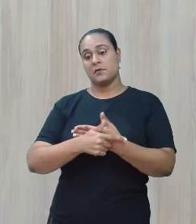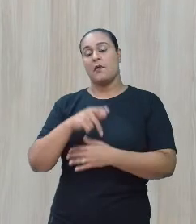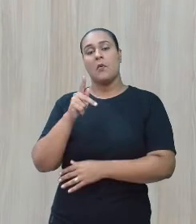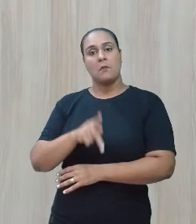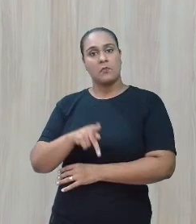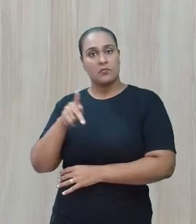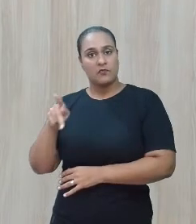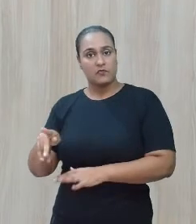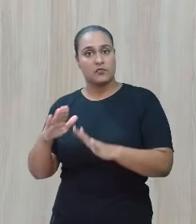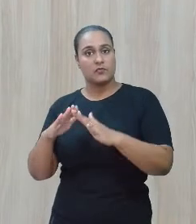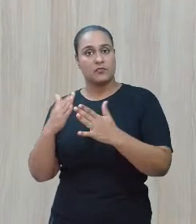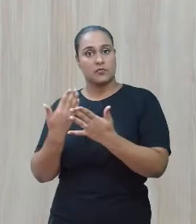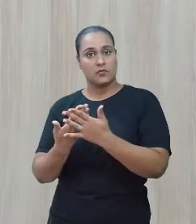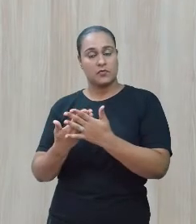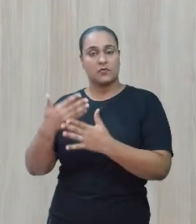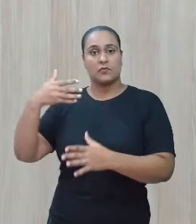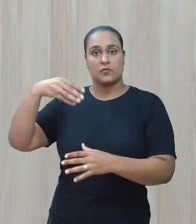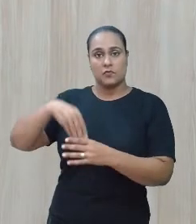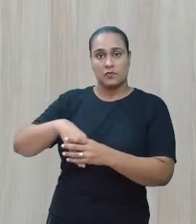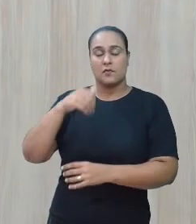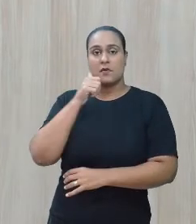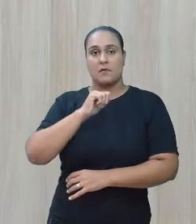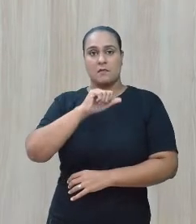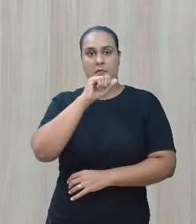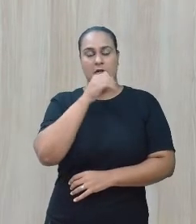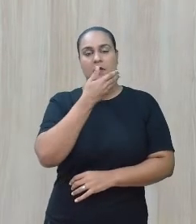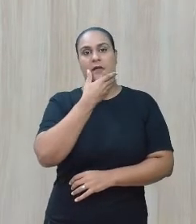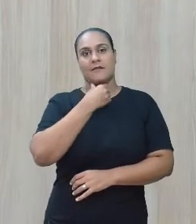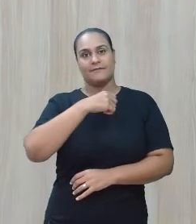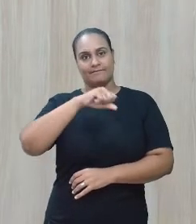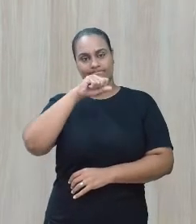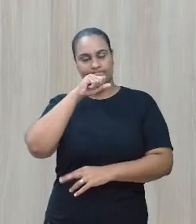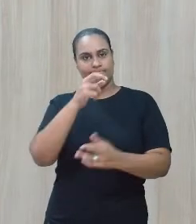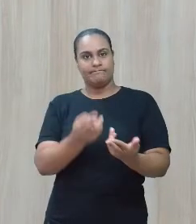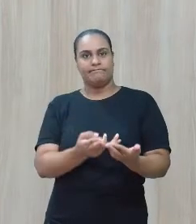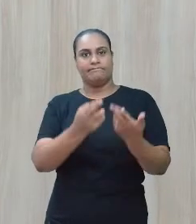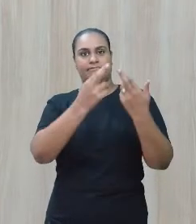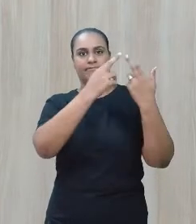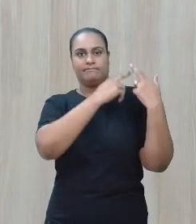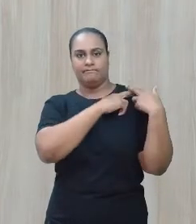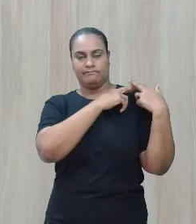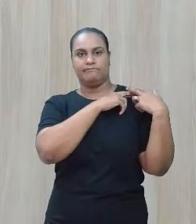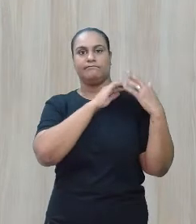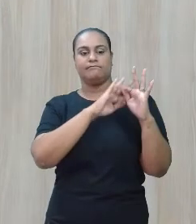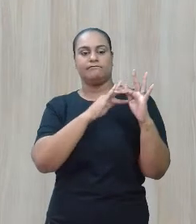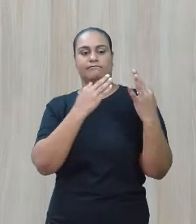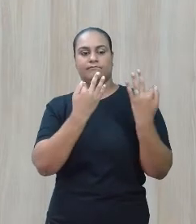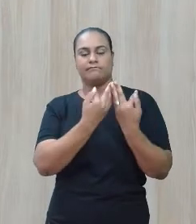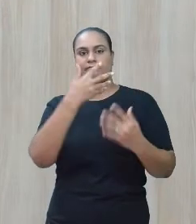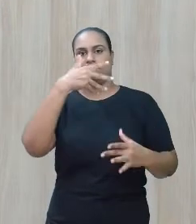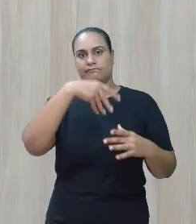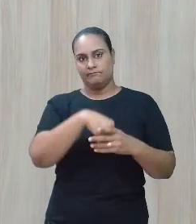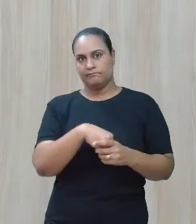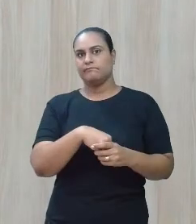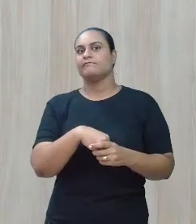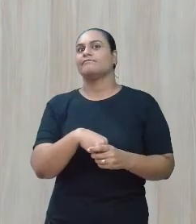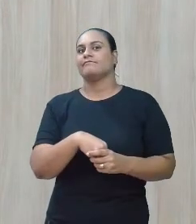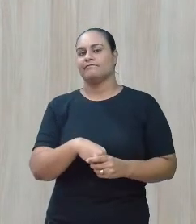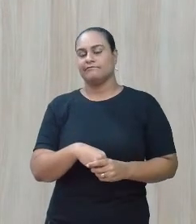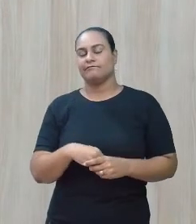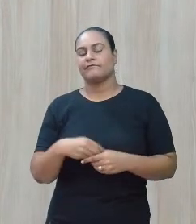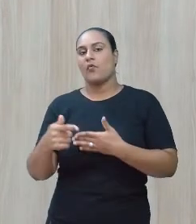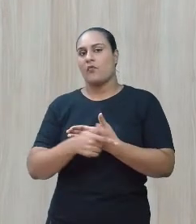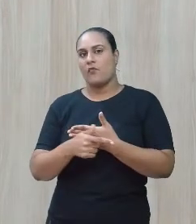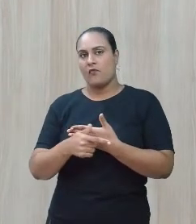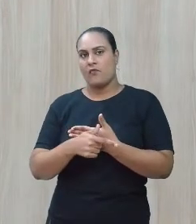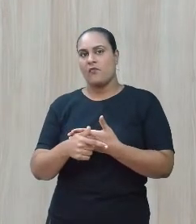na escola, pais e mães responsáveis na família, estamos aqui fazendo um